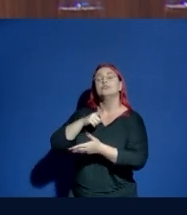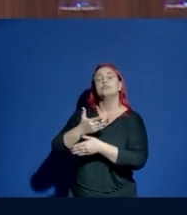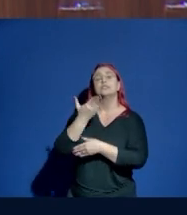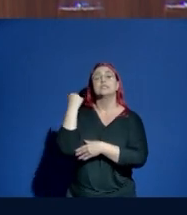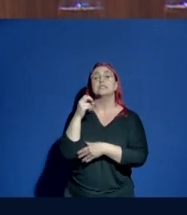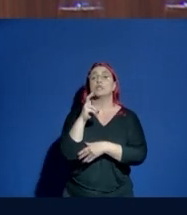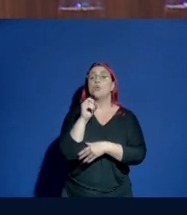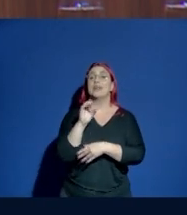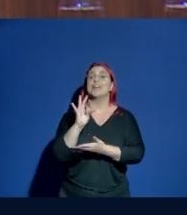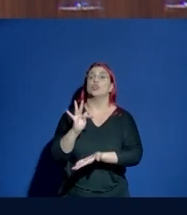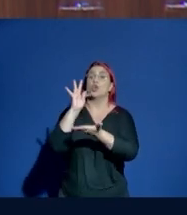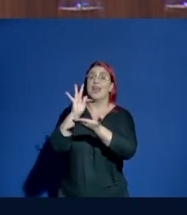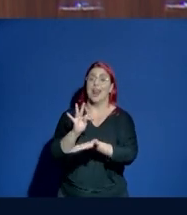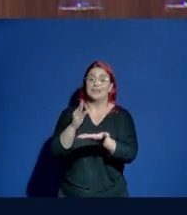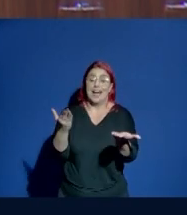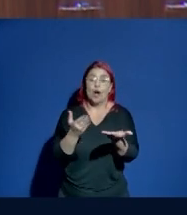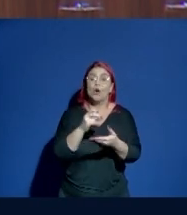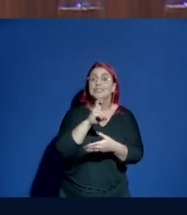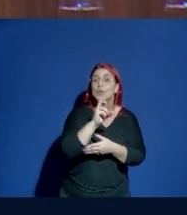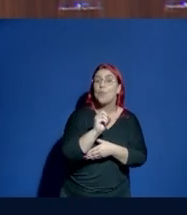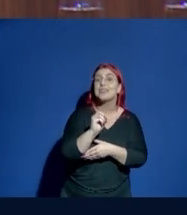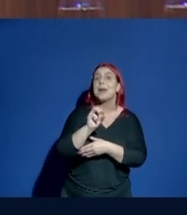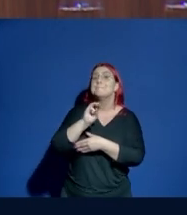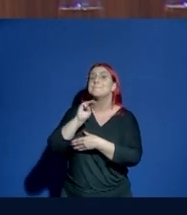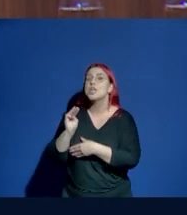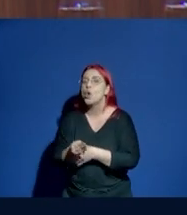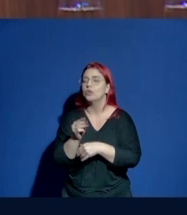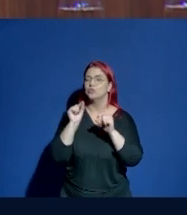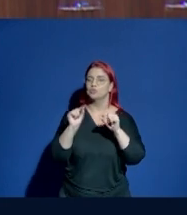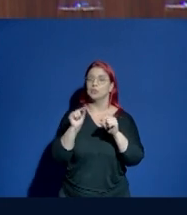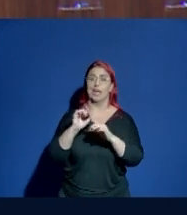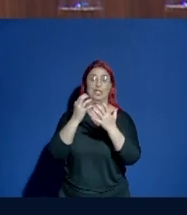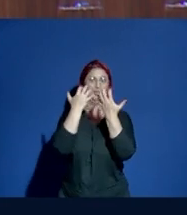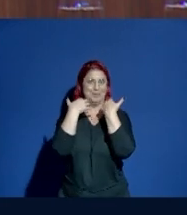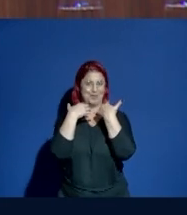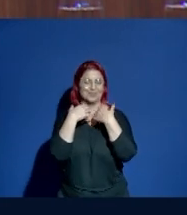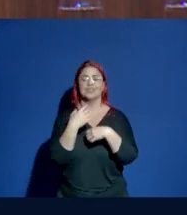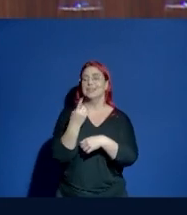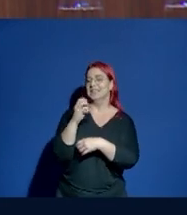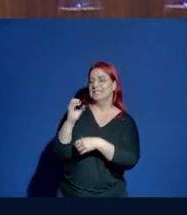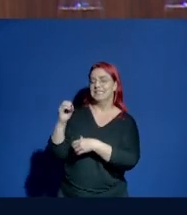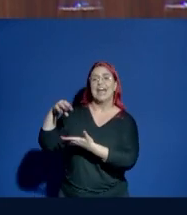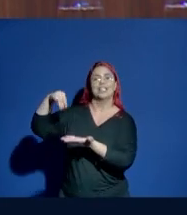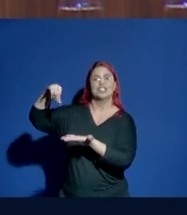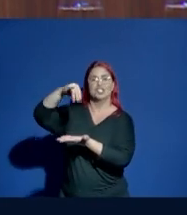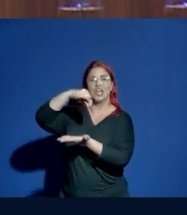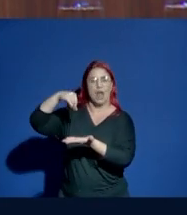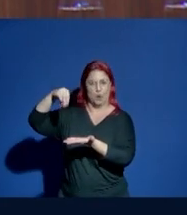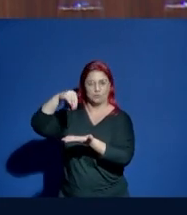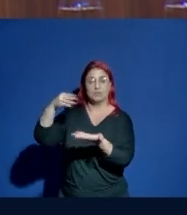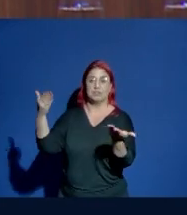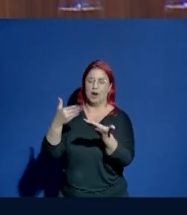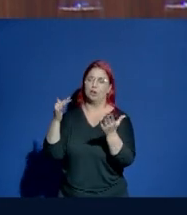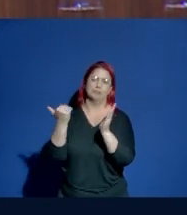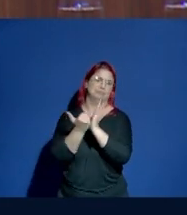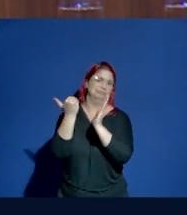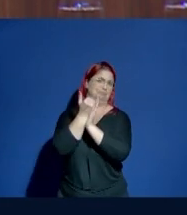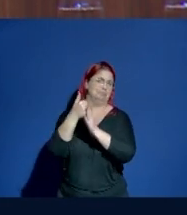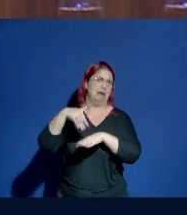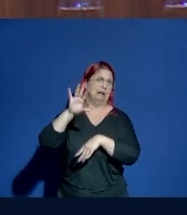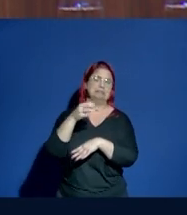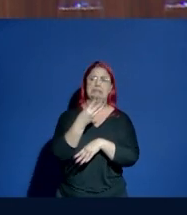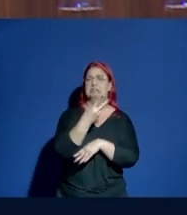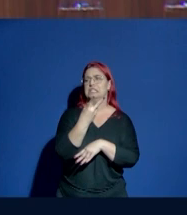grãos hoje eles vão fazer 50 milhões toneladas de milho né 100 milhões de toneladas de grãos e o Brasil já tá superando a casa dos três chegando